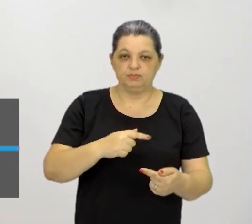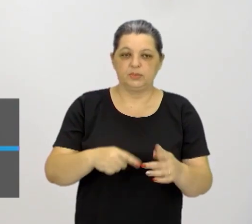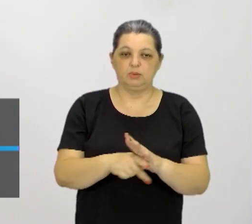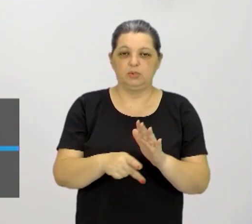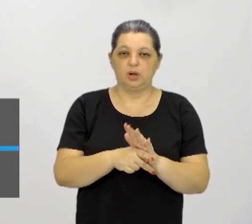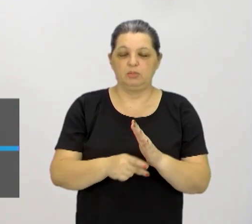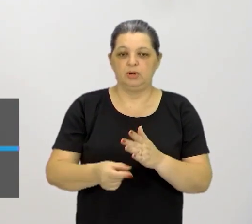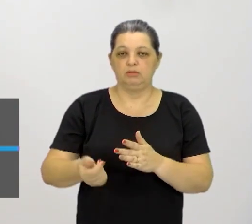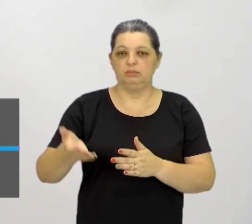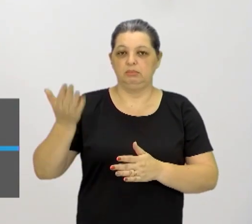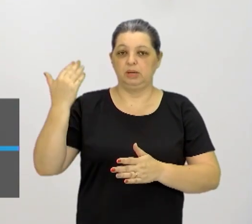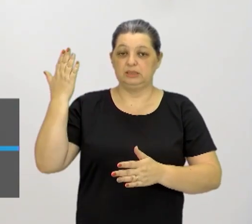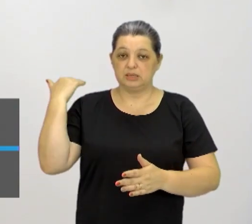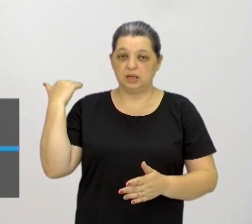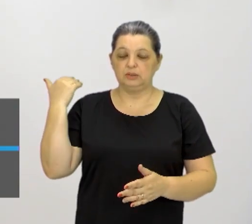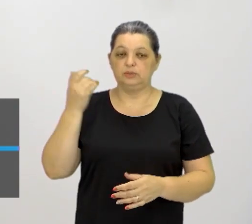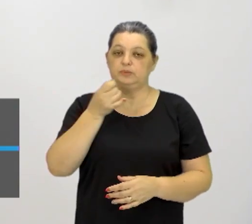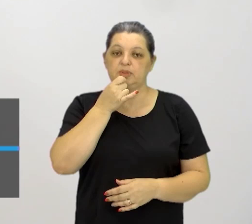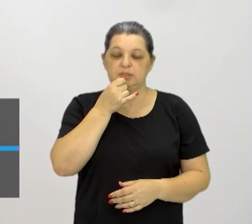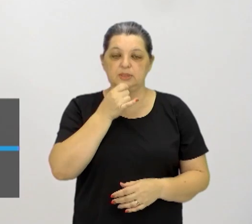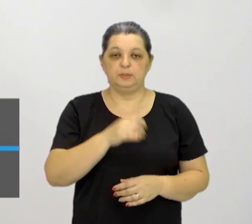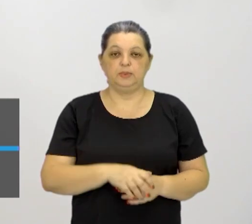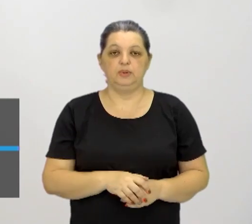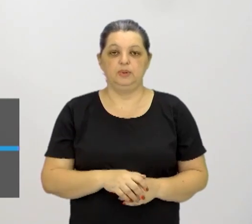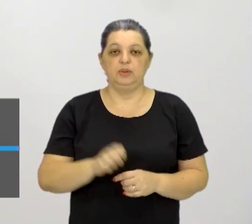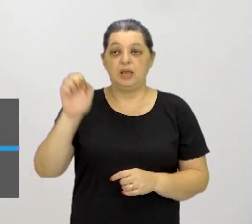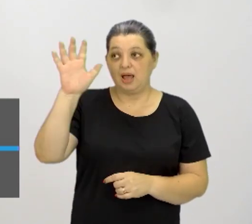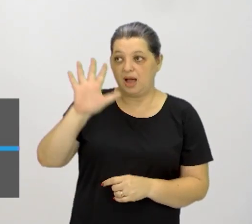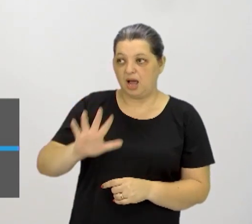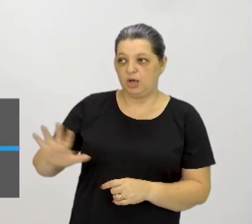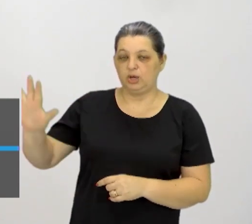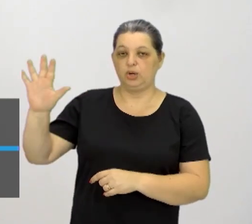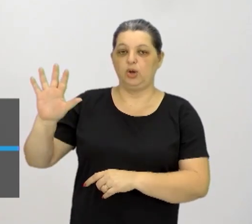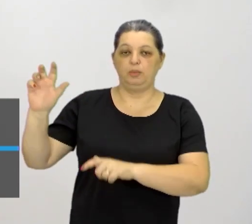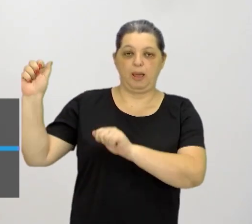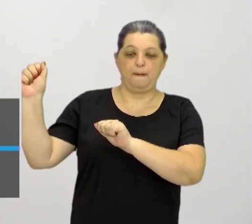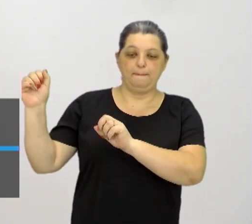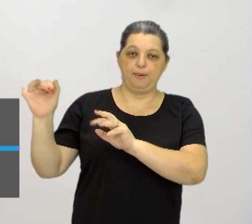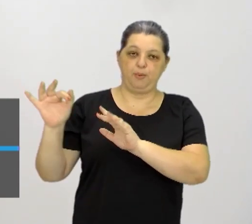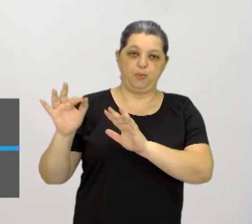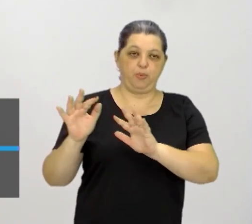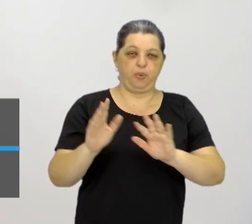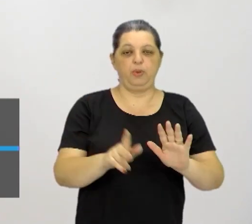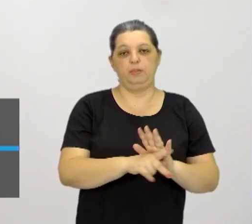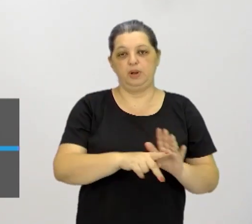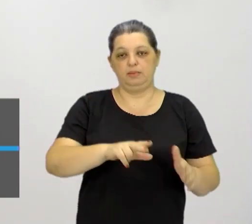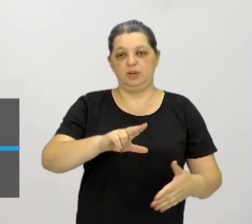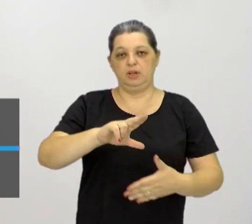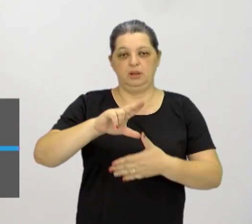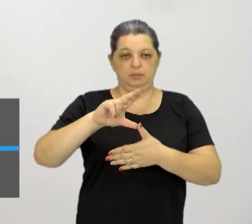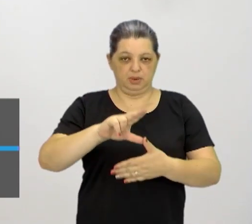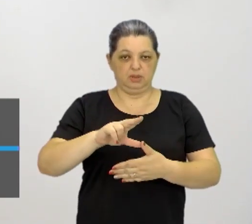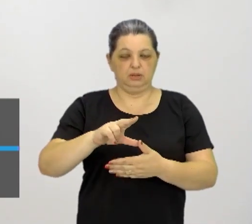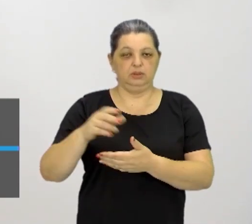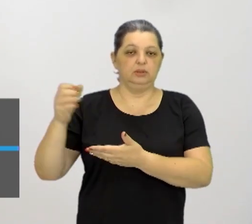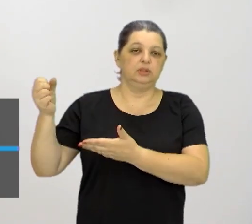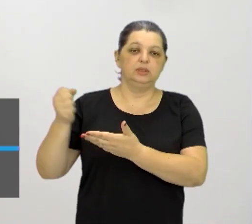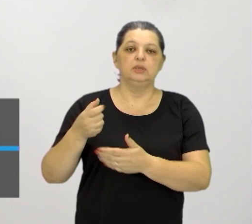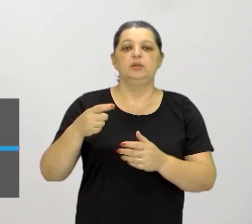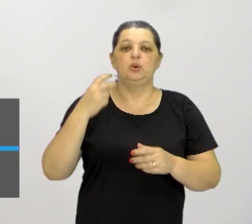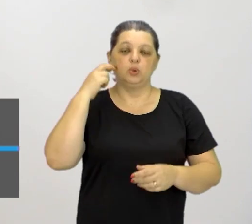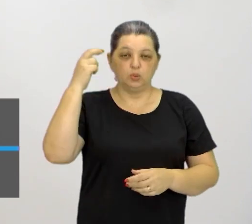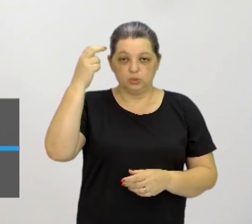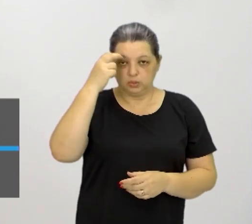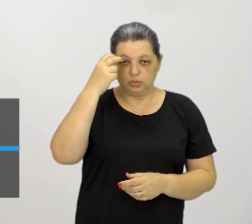antecedentes, quando, por exemplo, a Europa chega na América, ela chega trazendo também cultura, novas formas